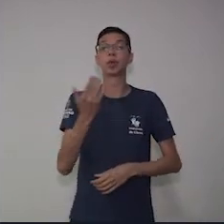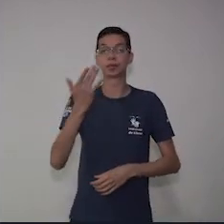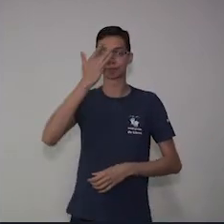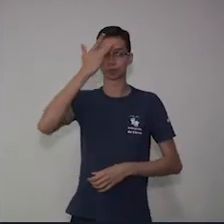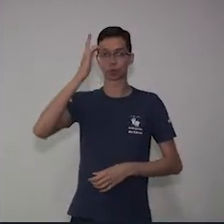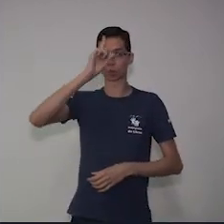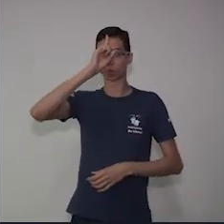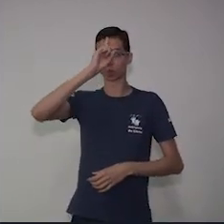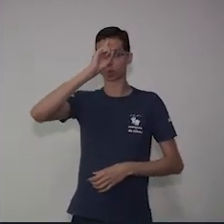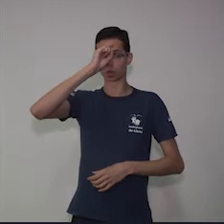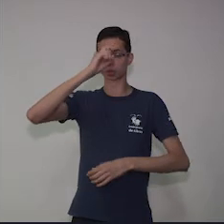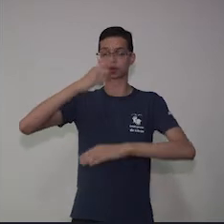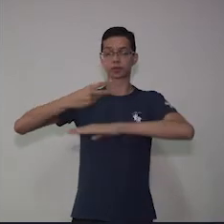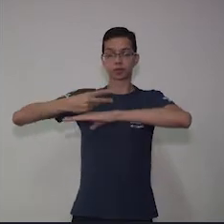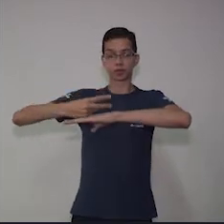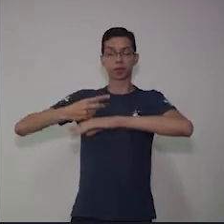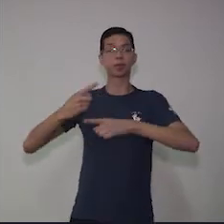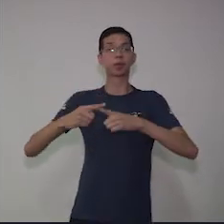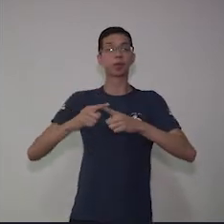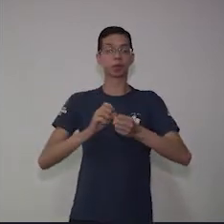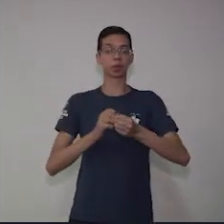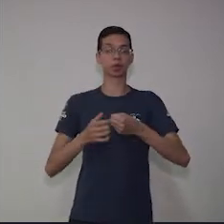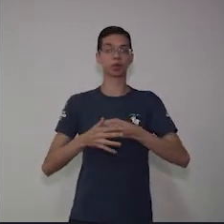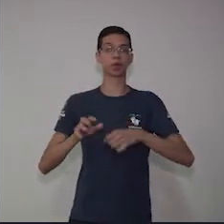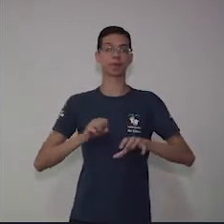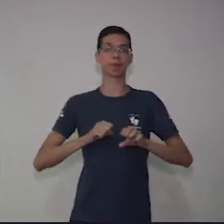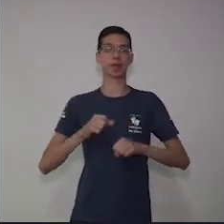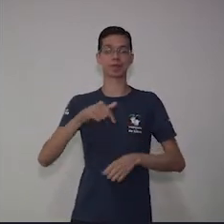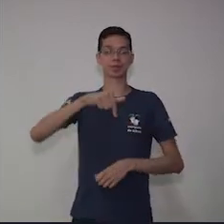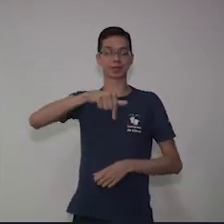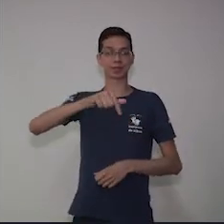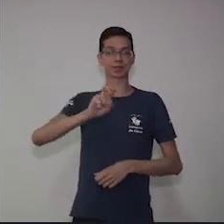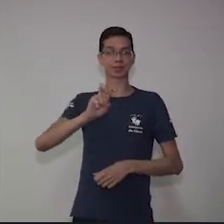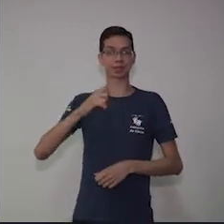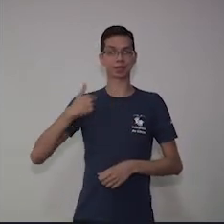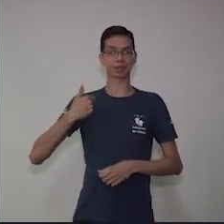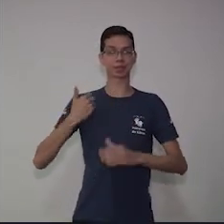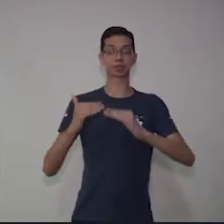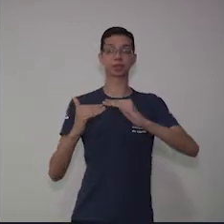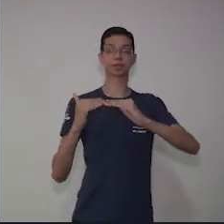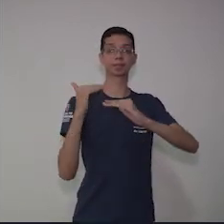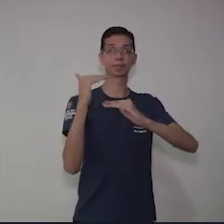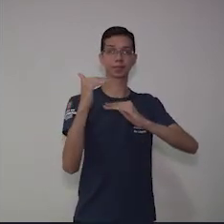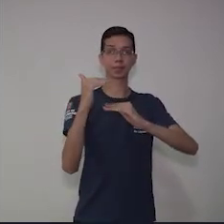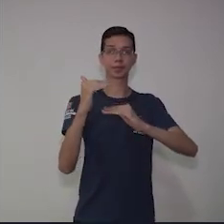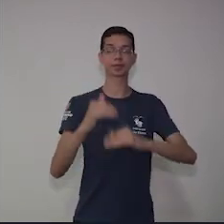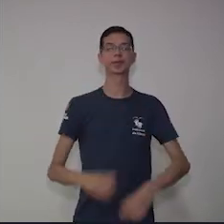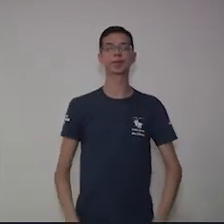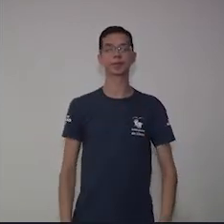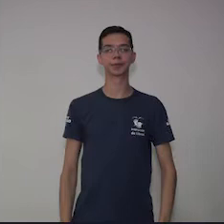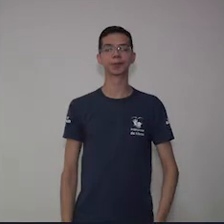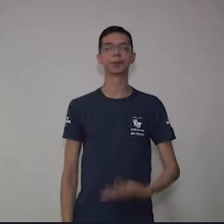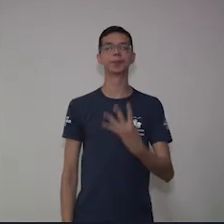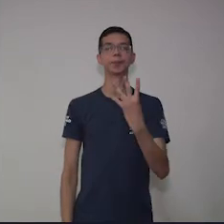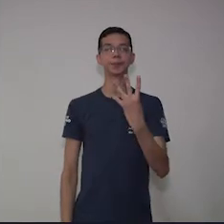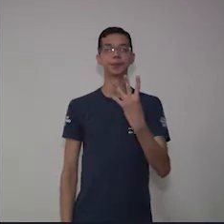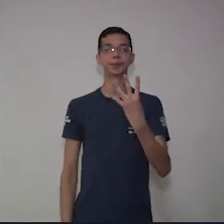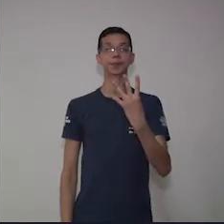internados por Covid com mais de 75 anos chega a